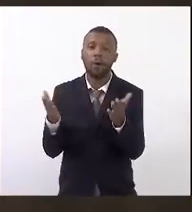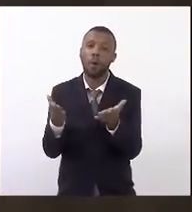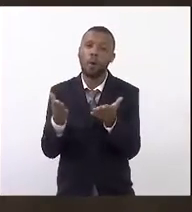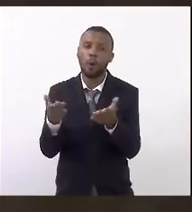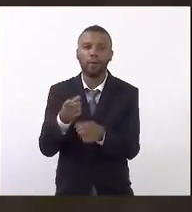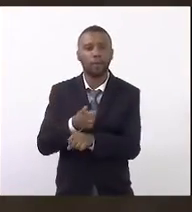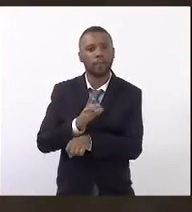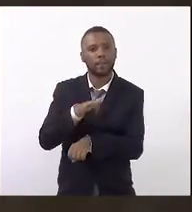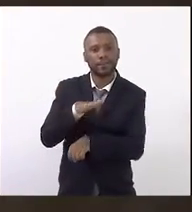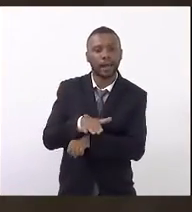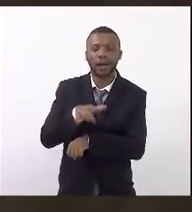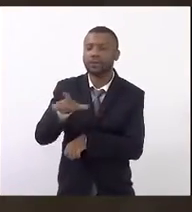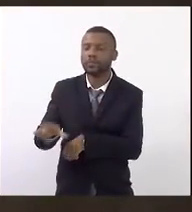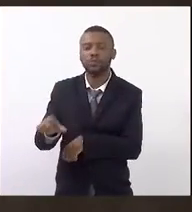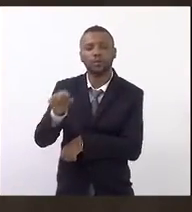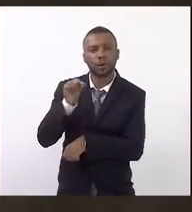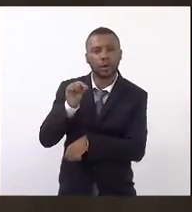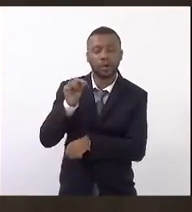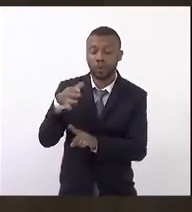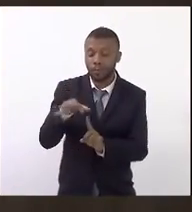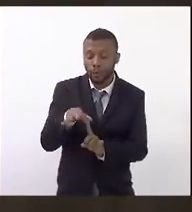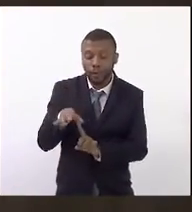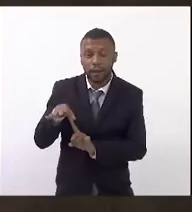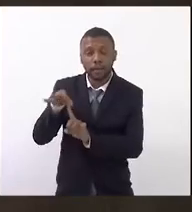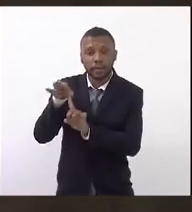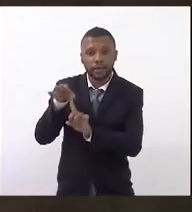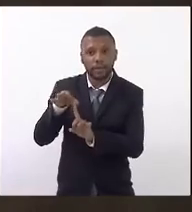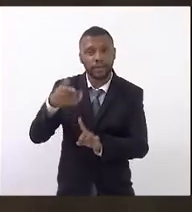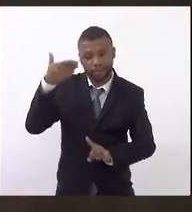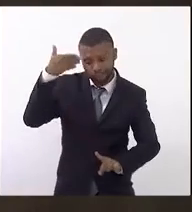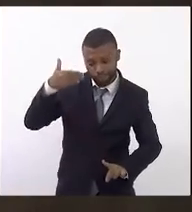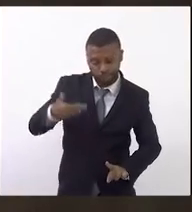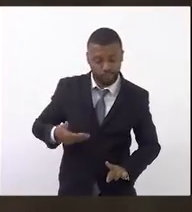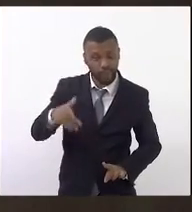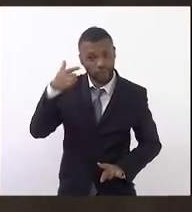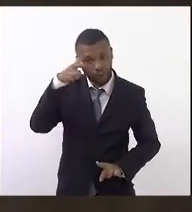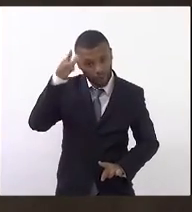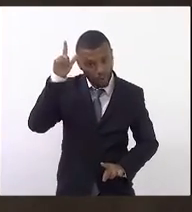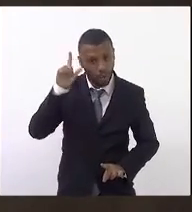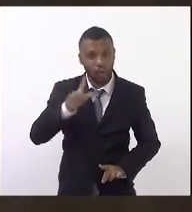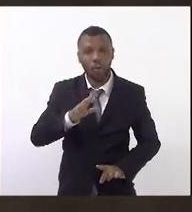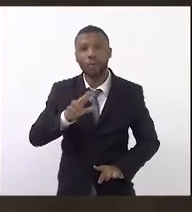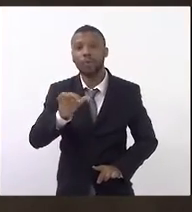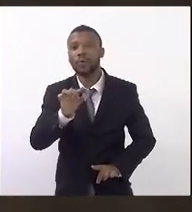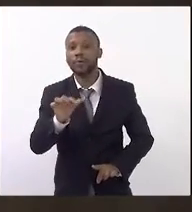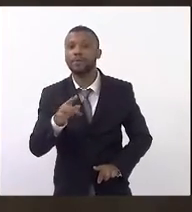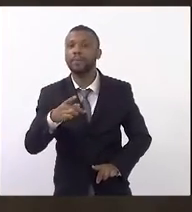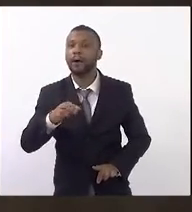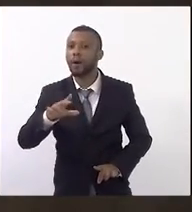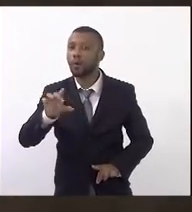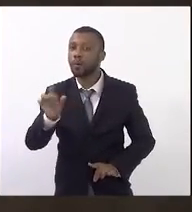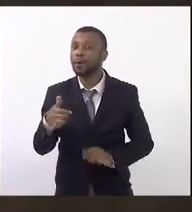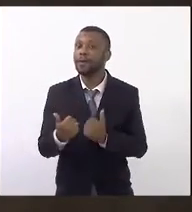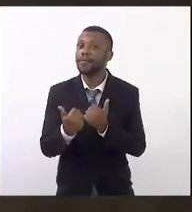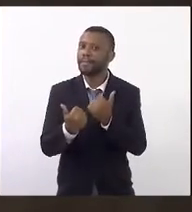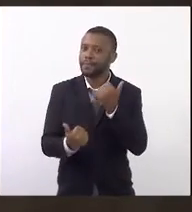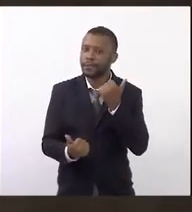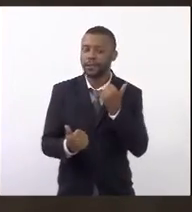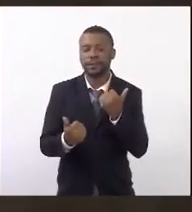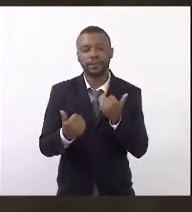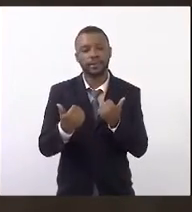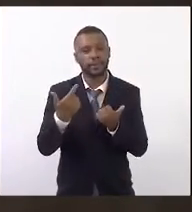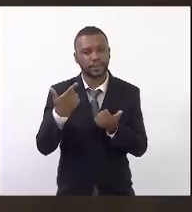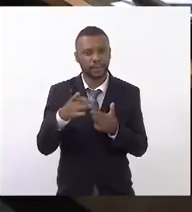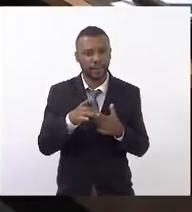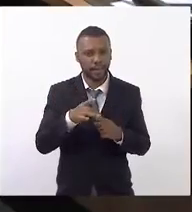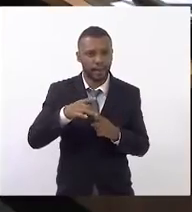e elegeu como líder esse que vos fala, e como vice-líder a deputada Lucinha